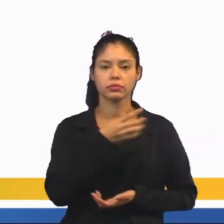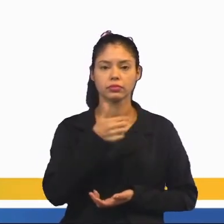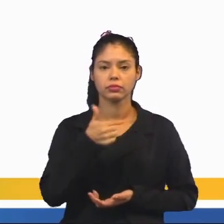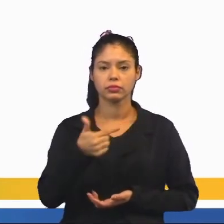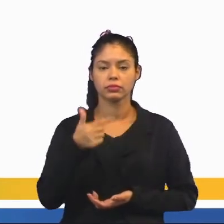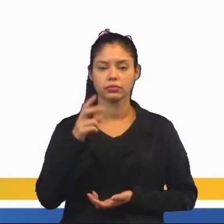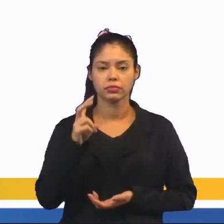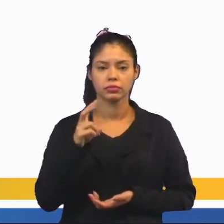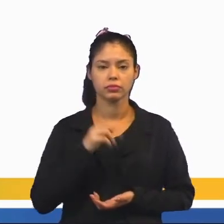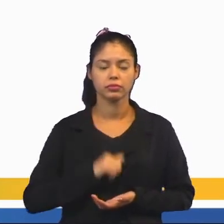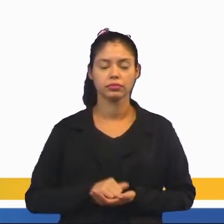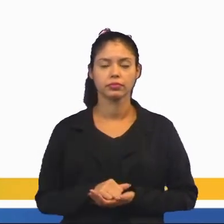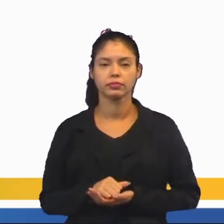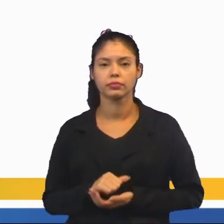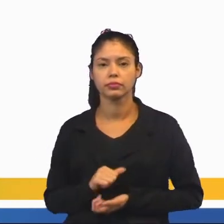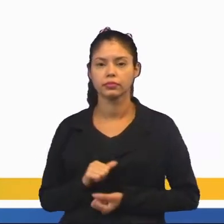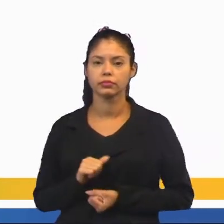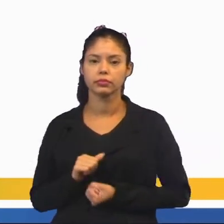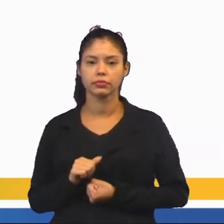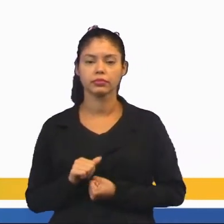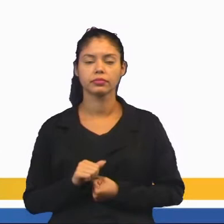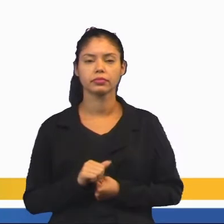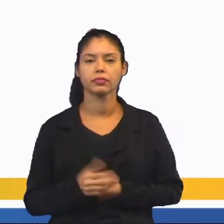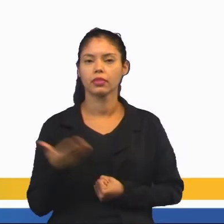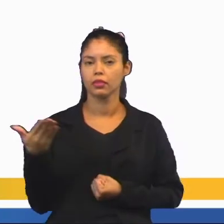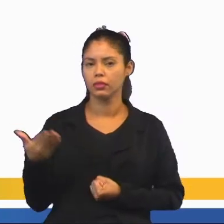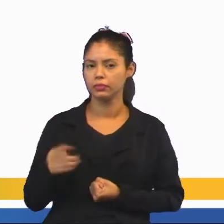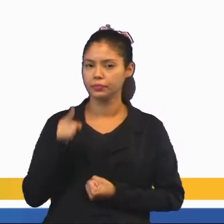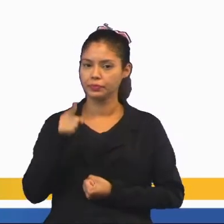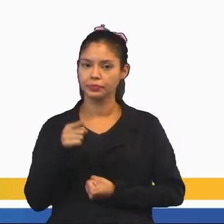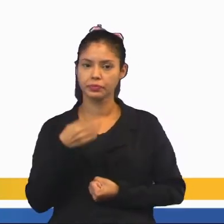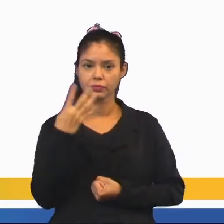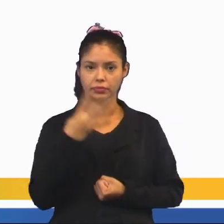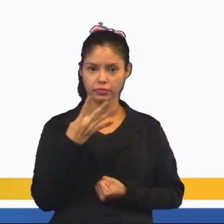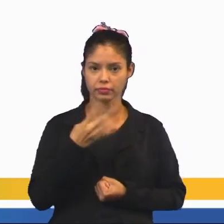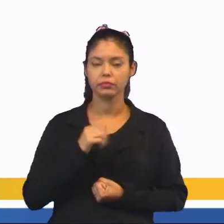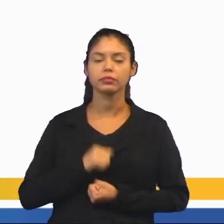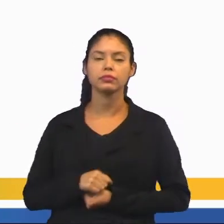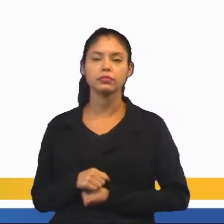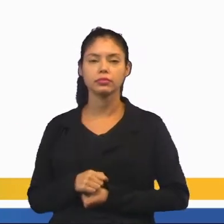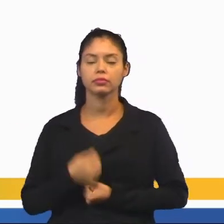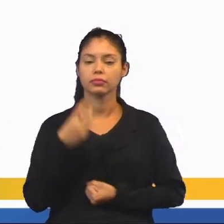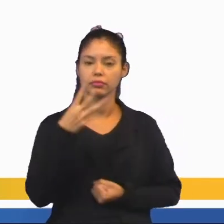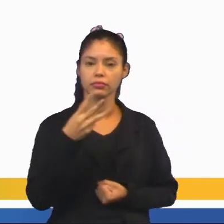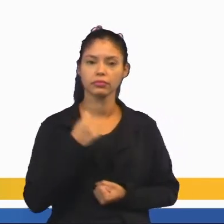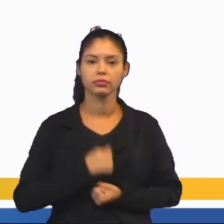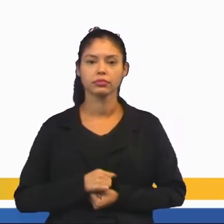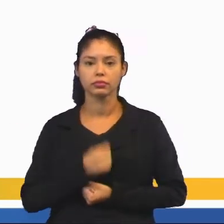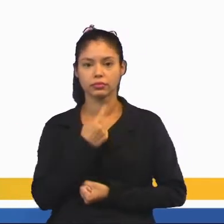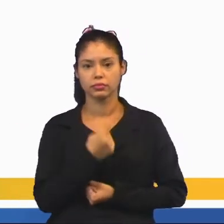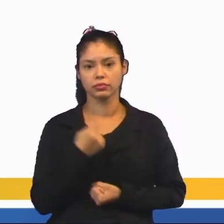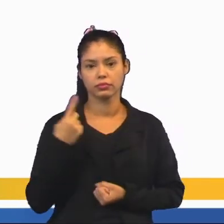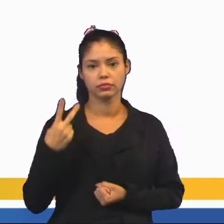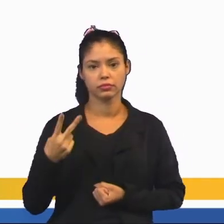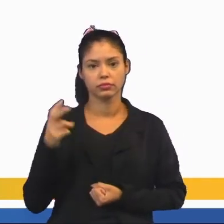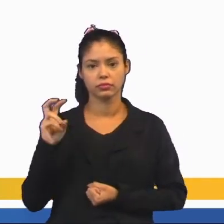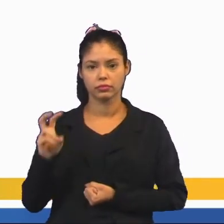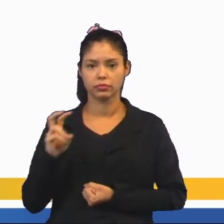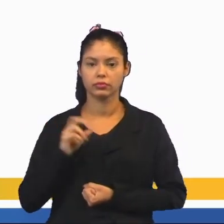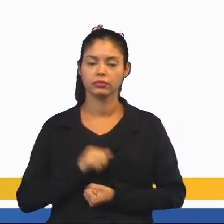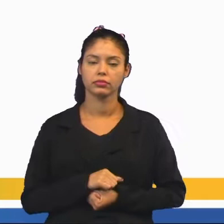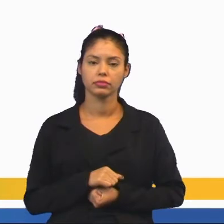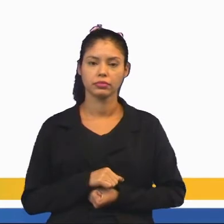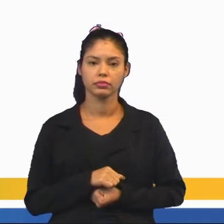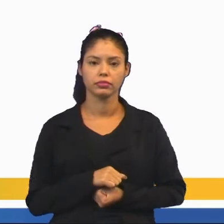423, 425. Agora o 4 combinando com o 3 e depois com 1,